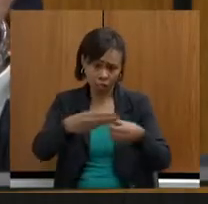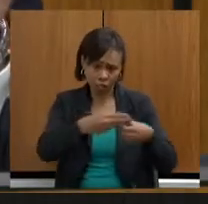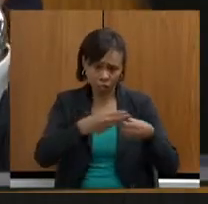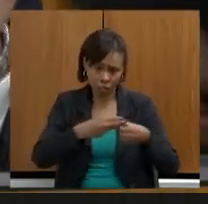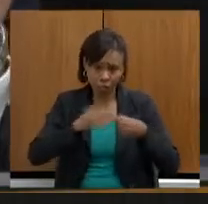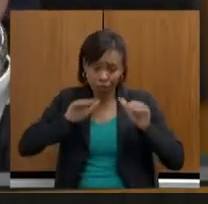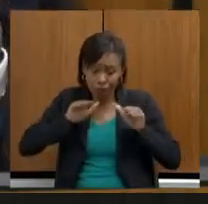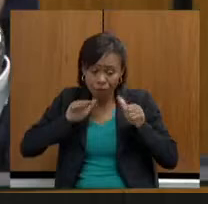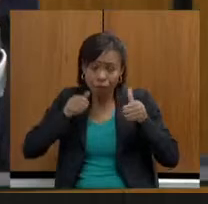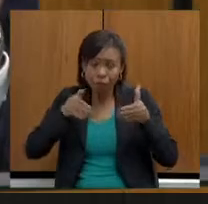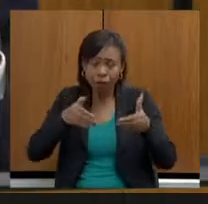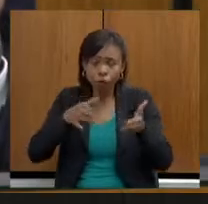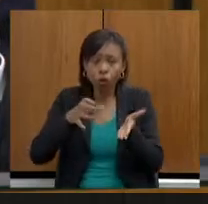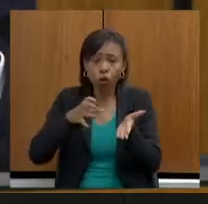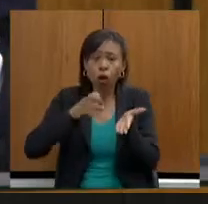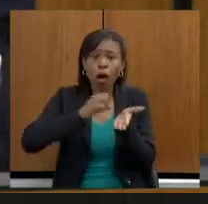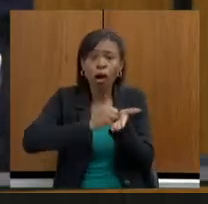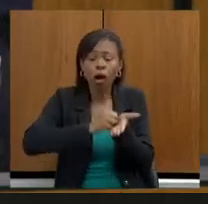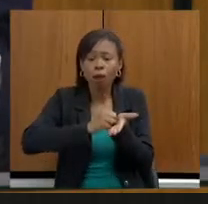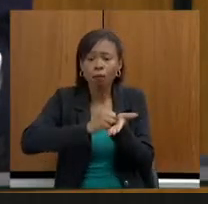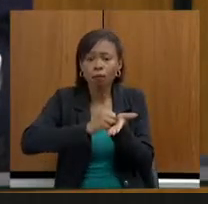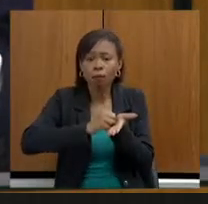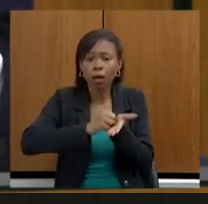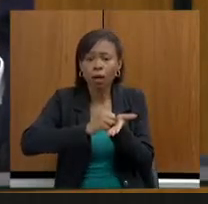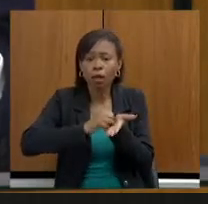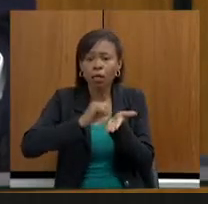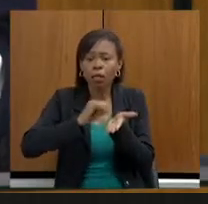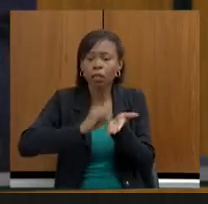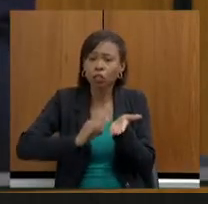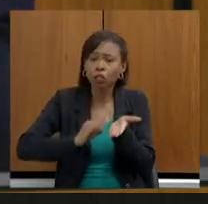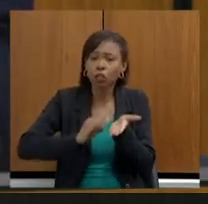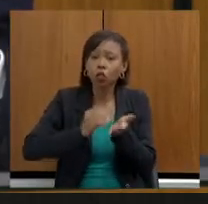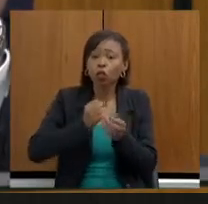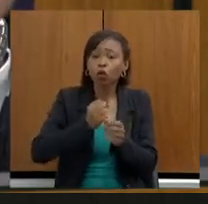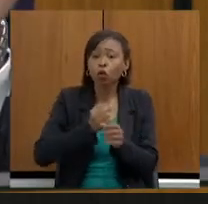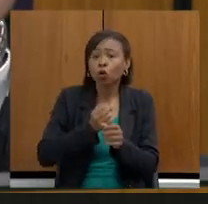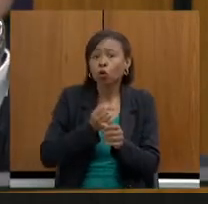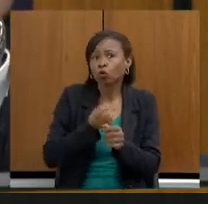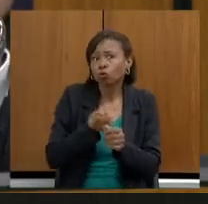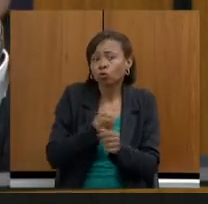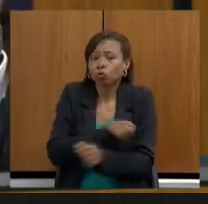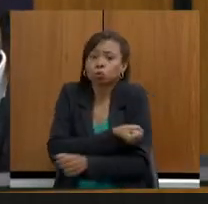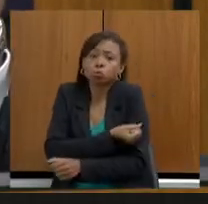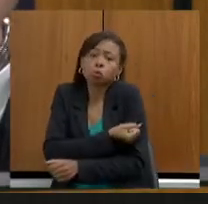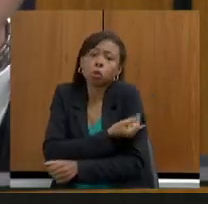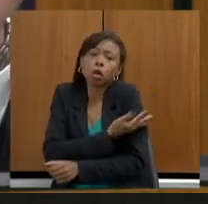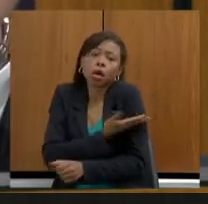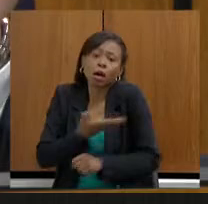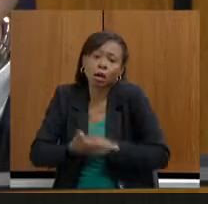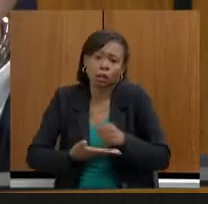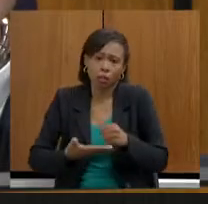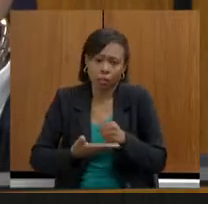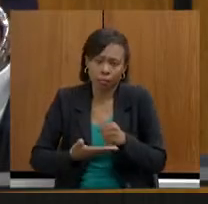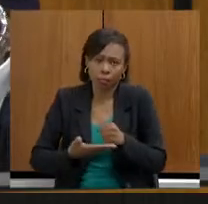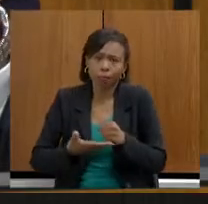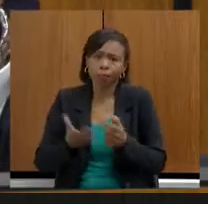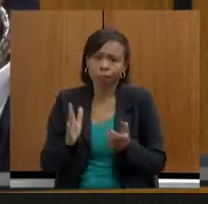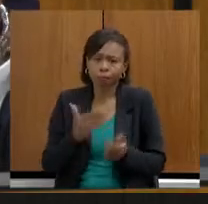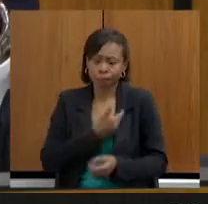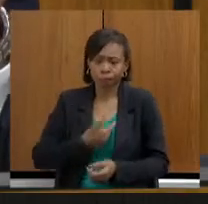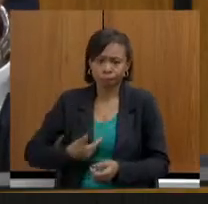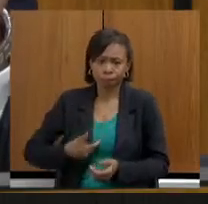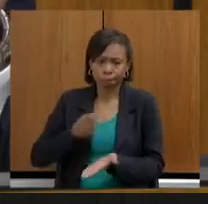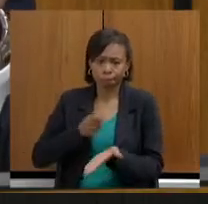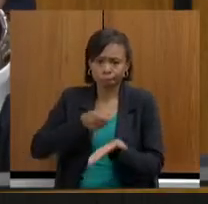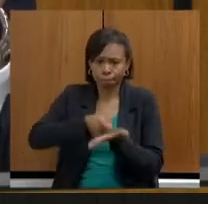com as matrículas dos anos iniciais e o Estado tem é oferecido pagamentos para que